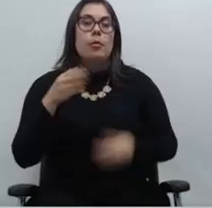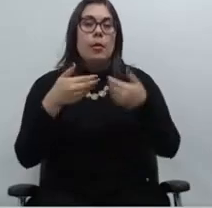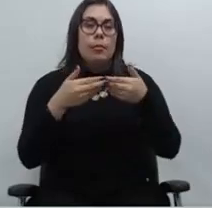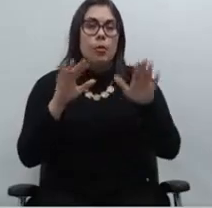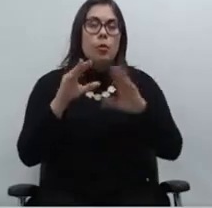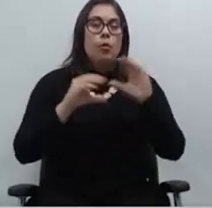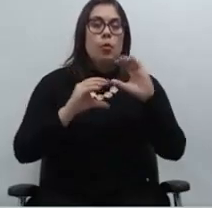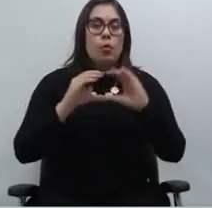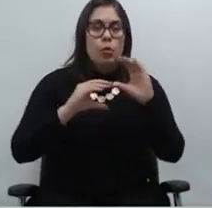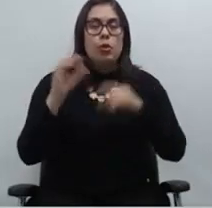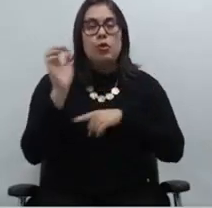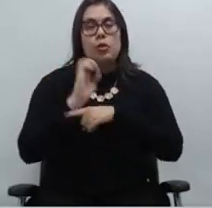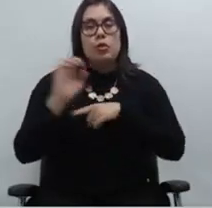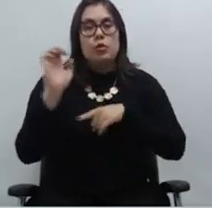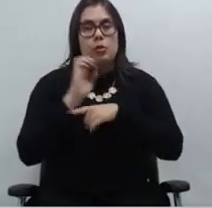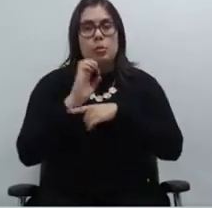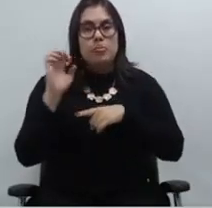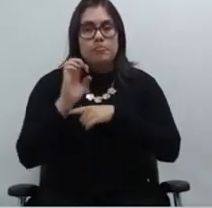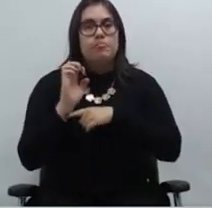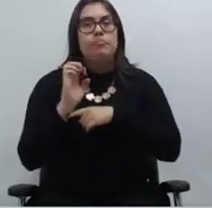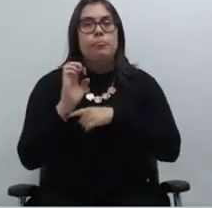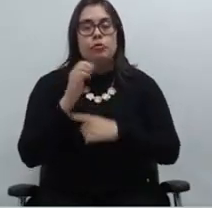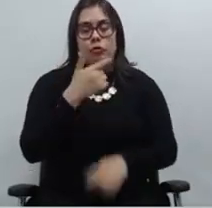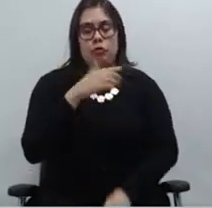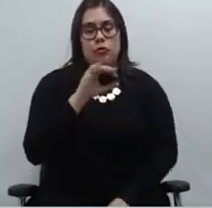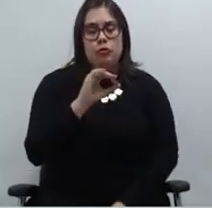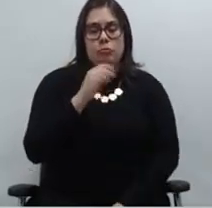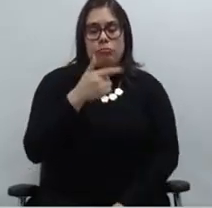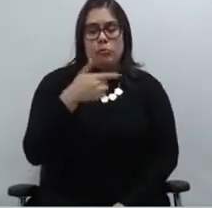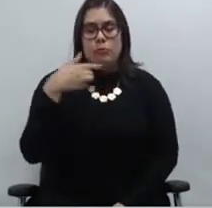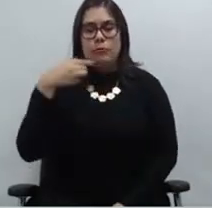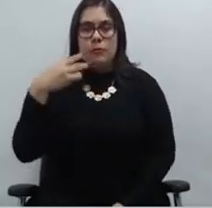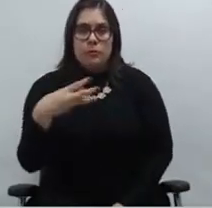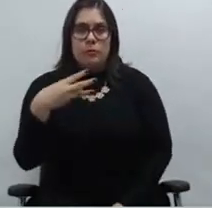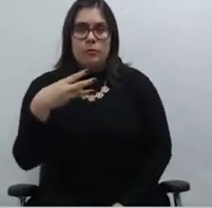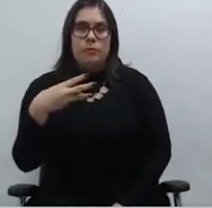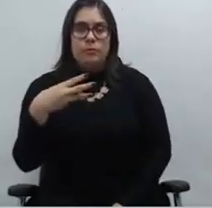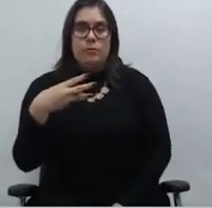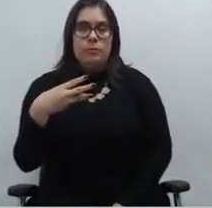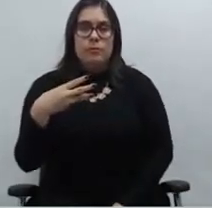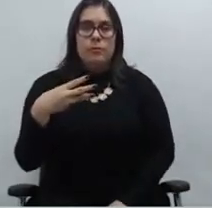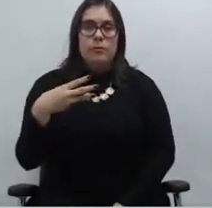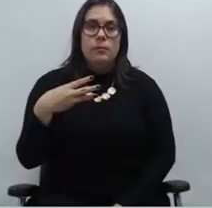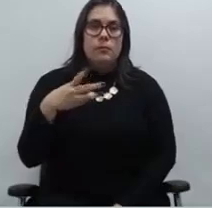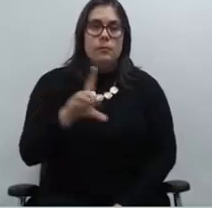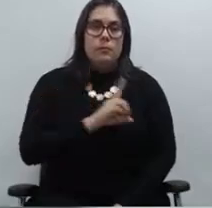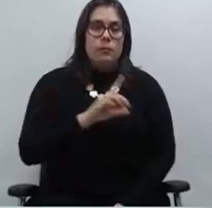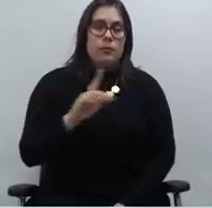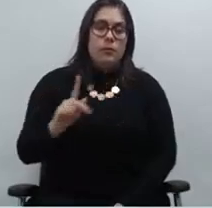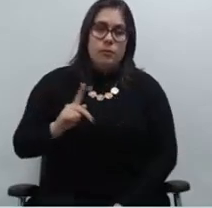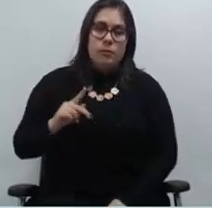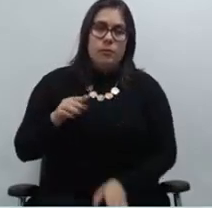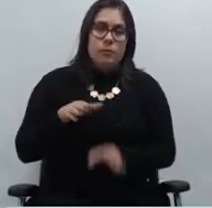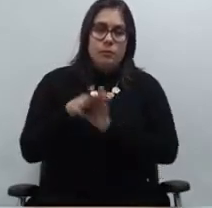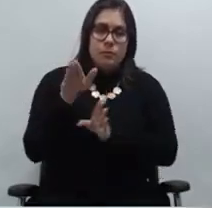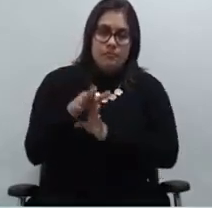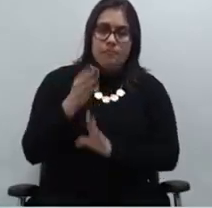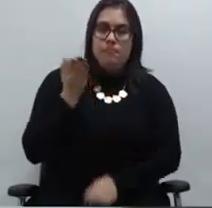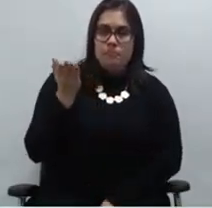concurso estadual de estagiário de direito, exercício 2023. Excelentíssima Defensora Pública, conselheira, com a